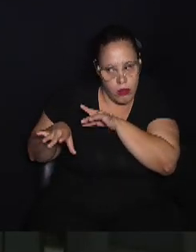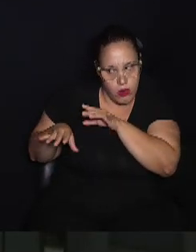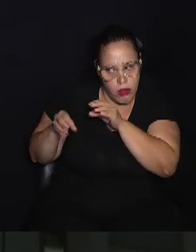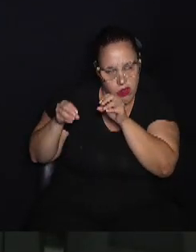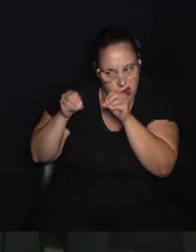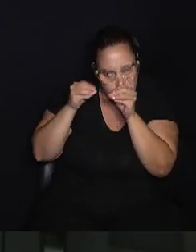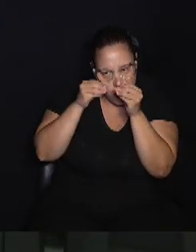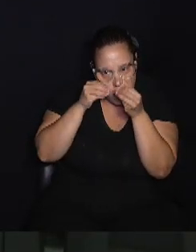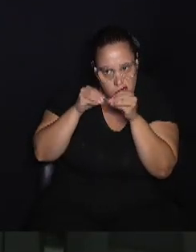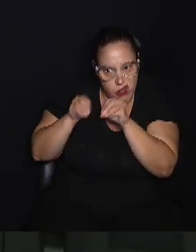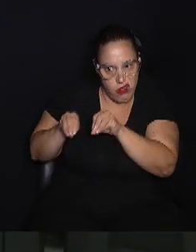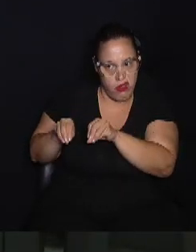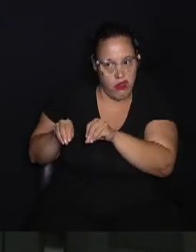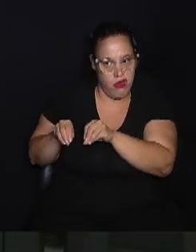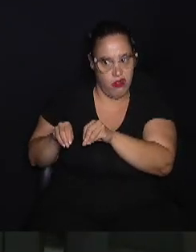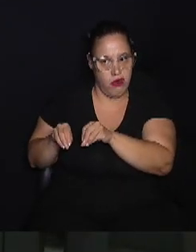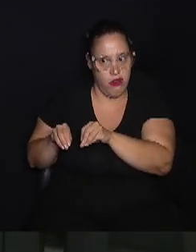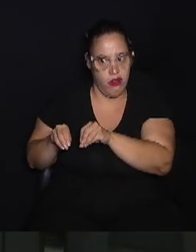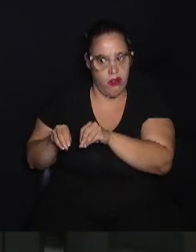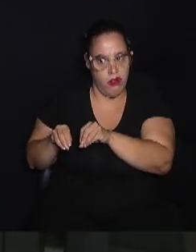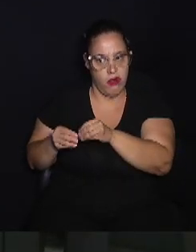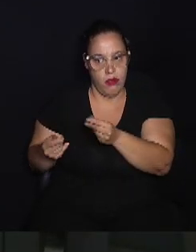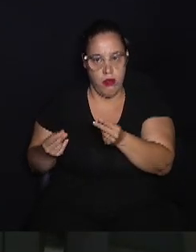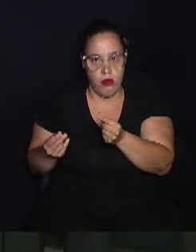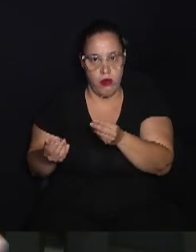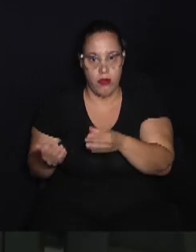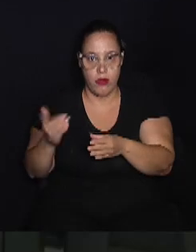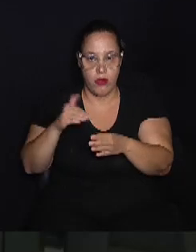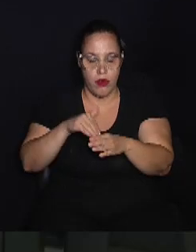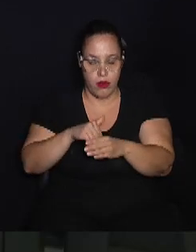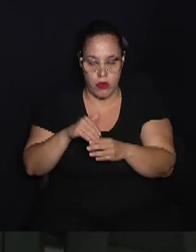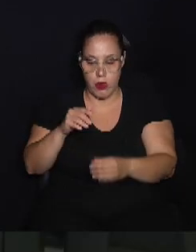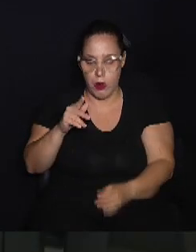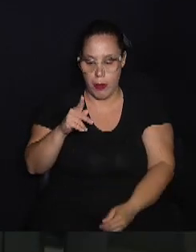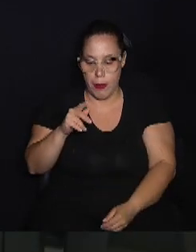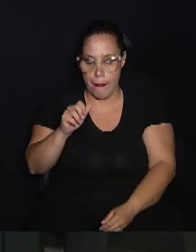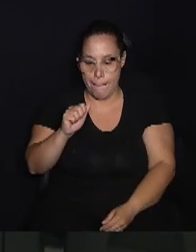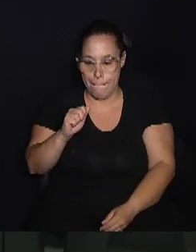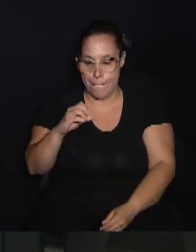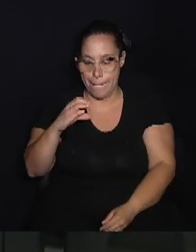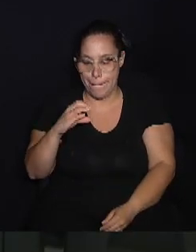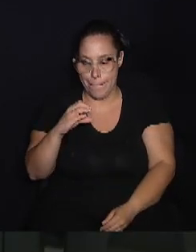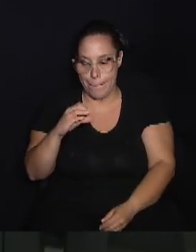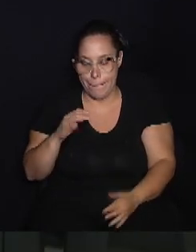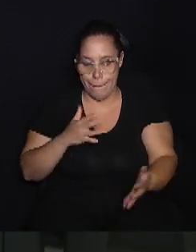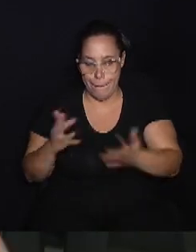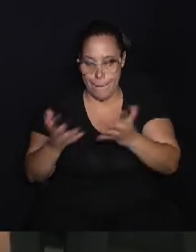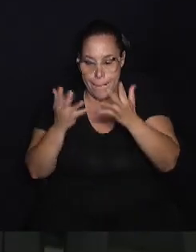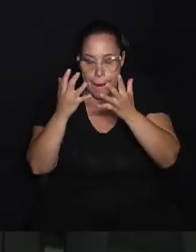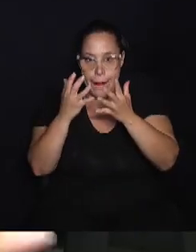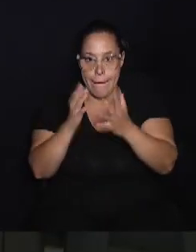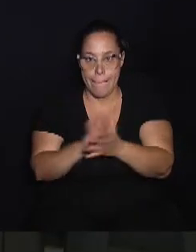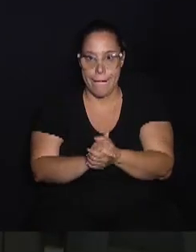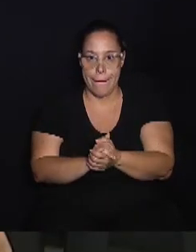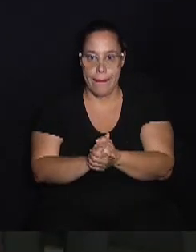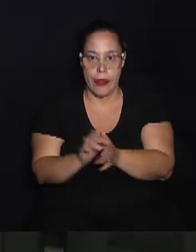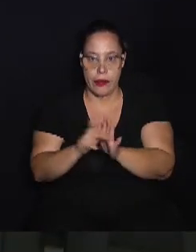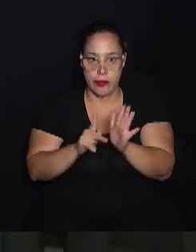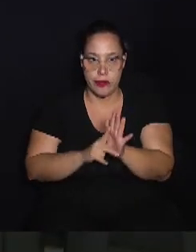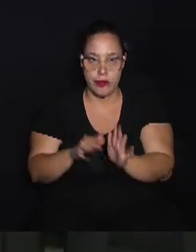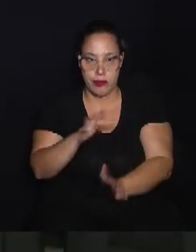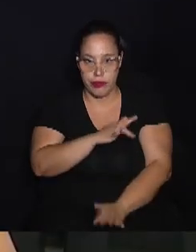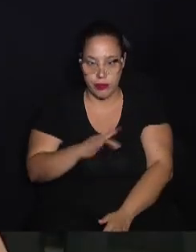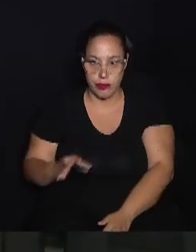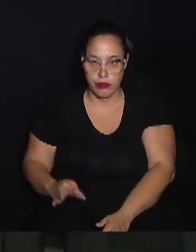receber essa esses recursos que veio pelo PAC né que é o projeto de acelero que é um projeto federal